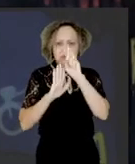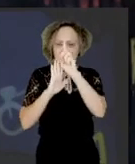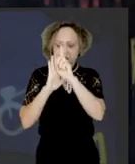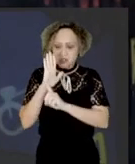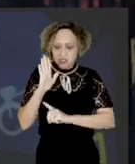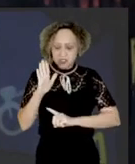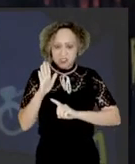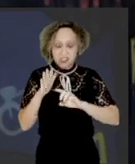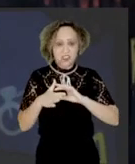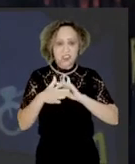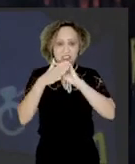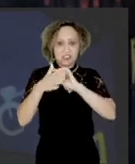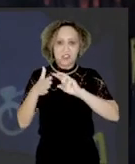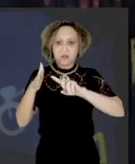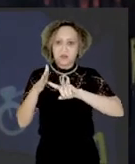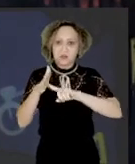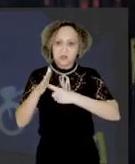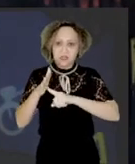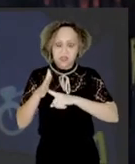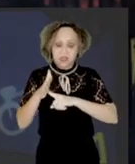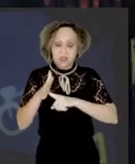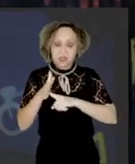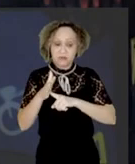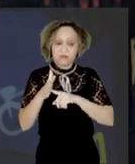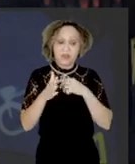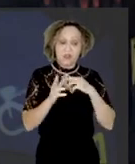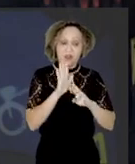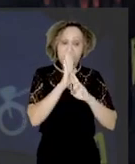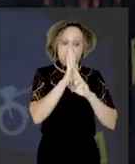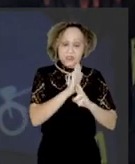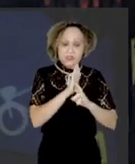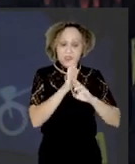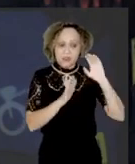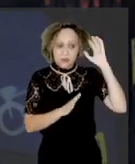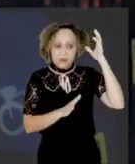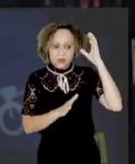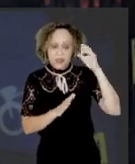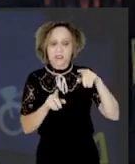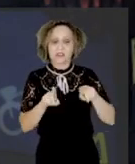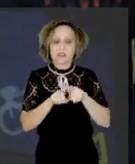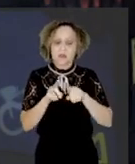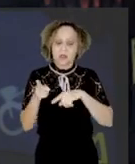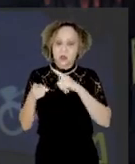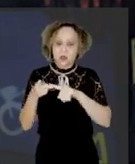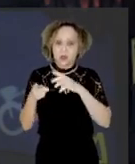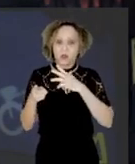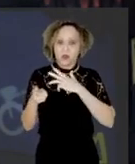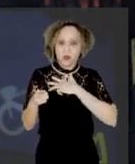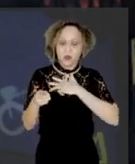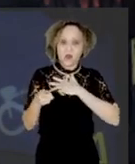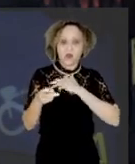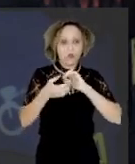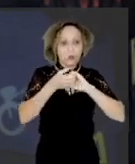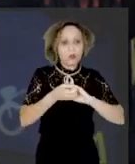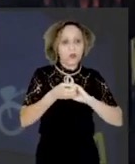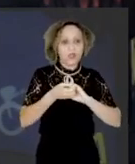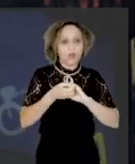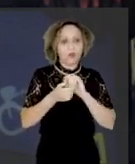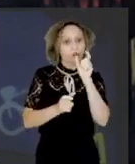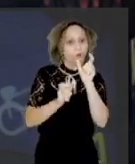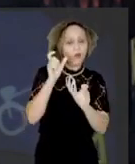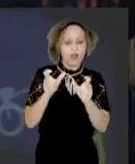coragem. O Marighella como essa figura que representou o que é coragem de um militante, de um